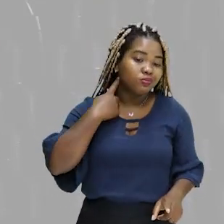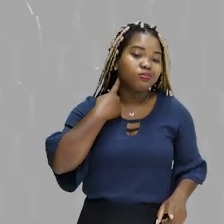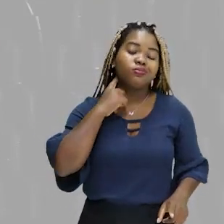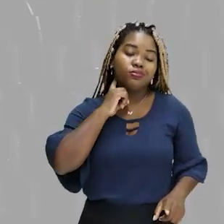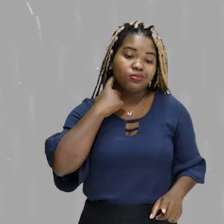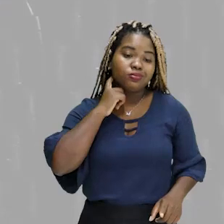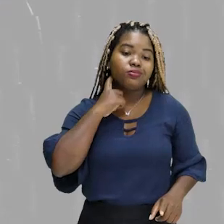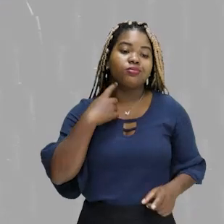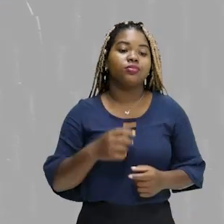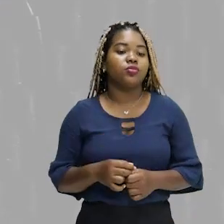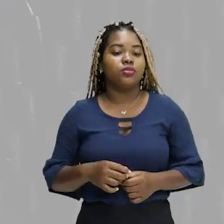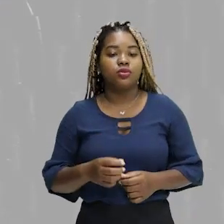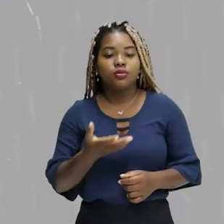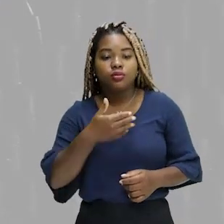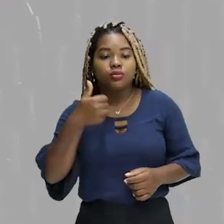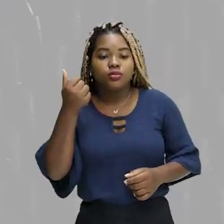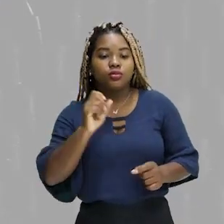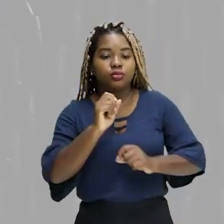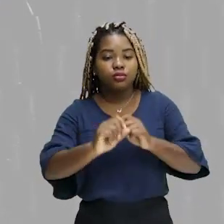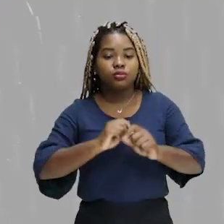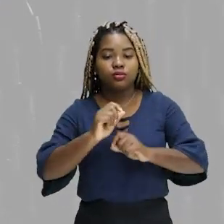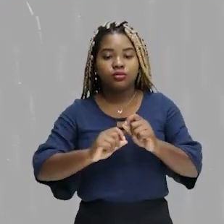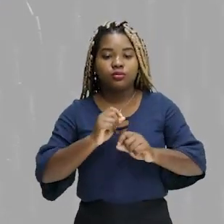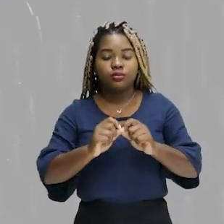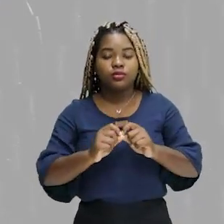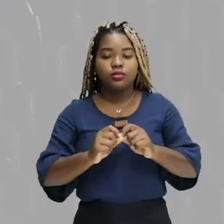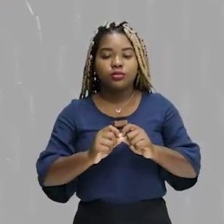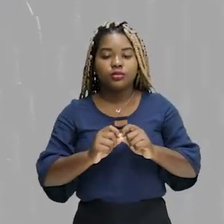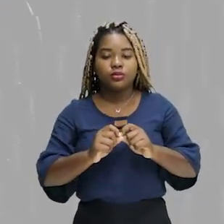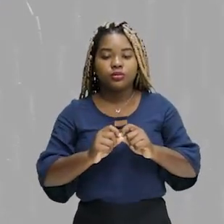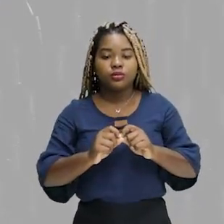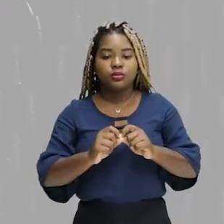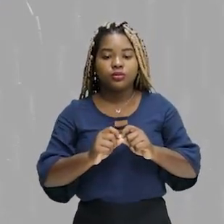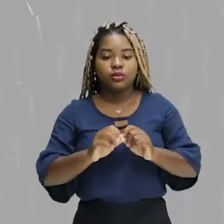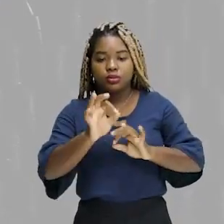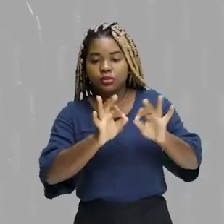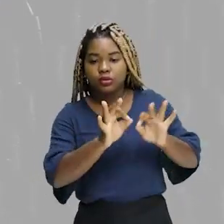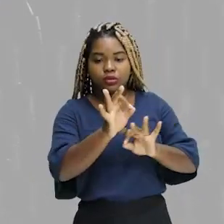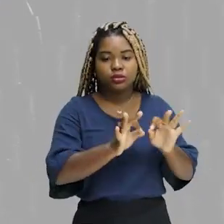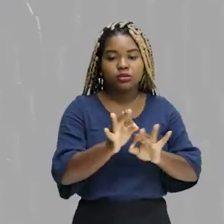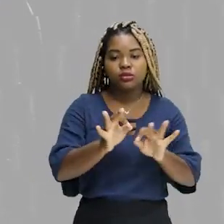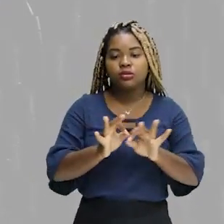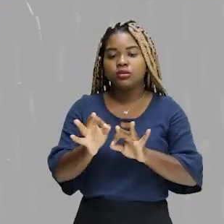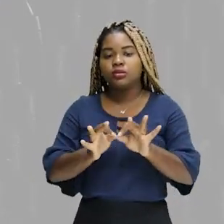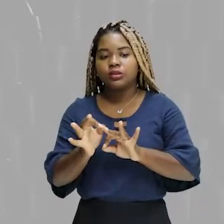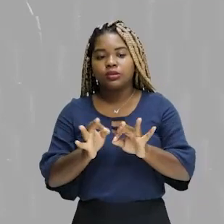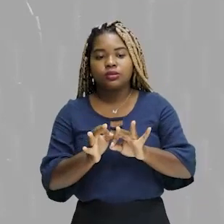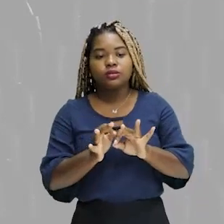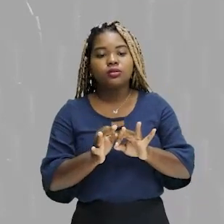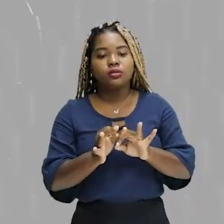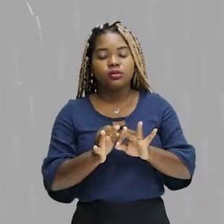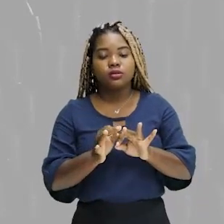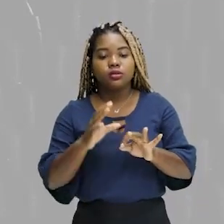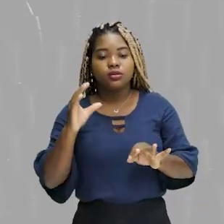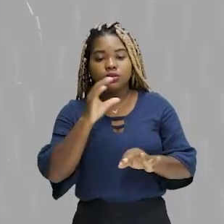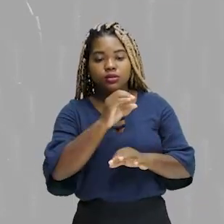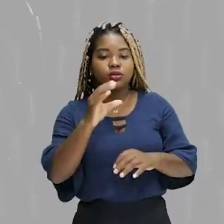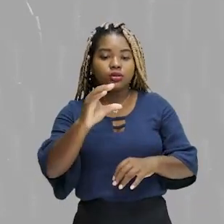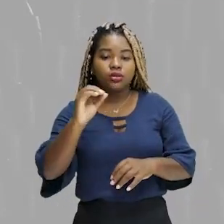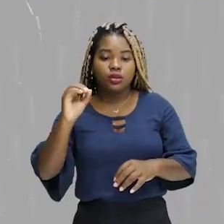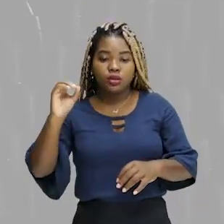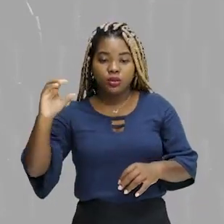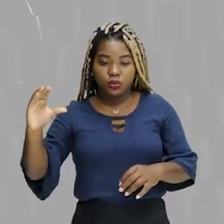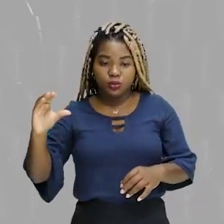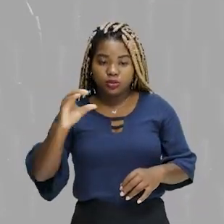a formação do complexo ativado e, com isso, aceleram a oxidação do CO, que é o monóxido de